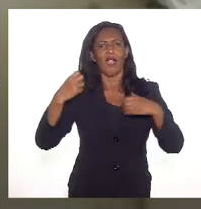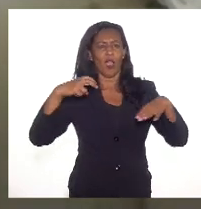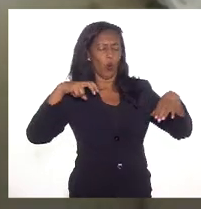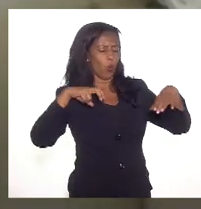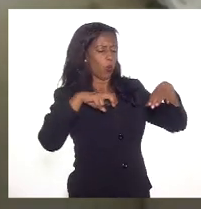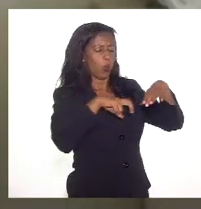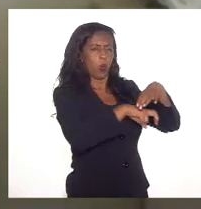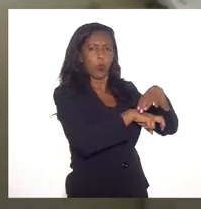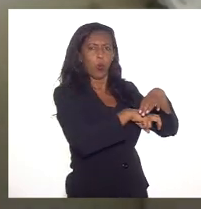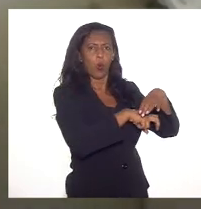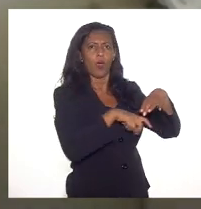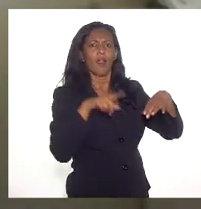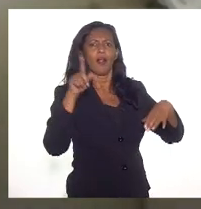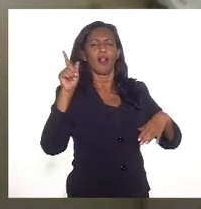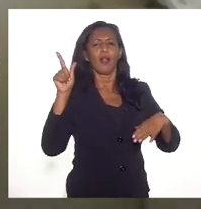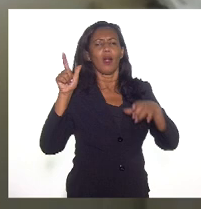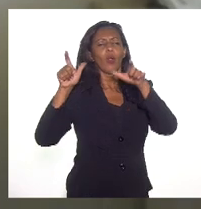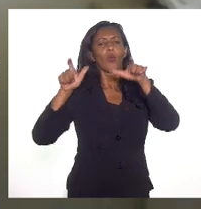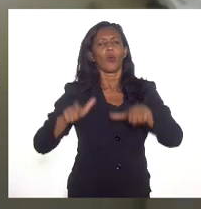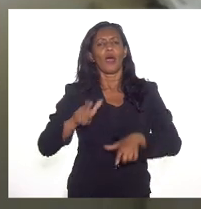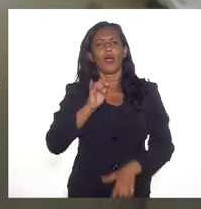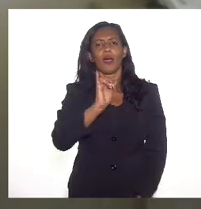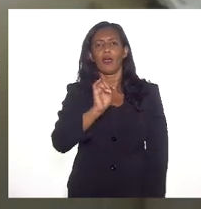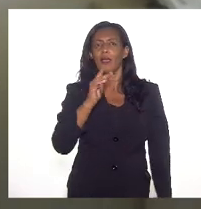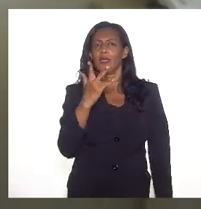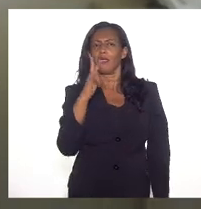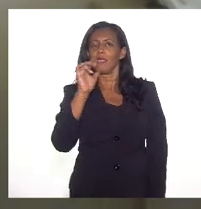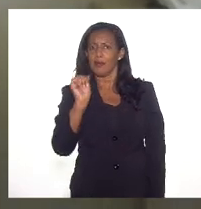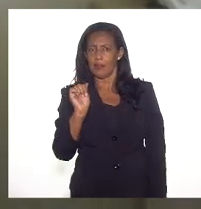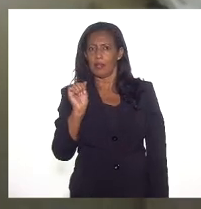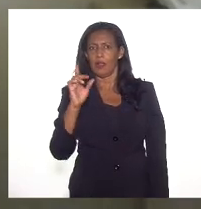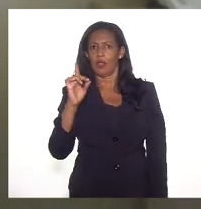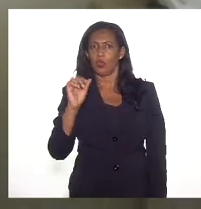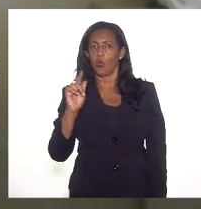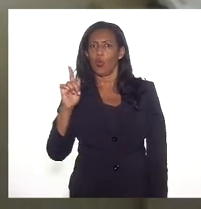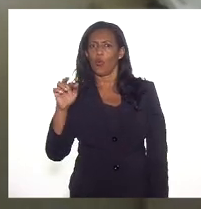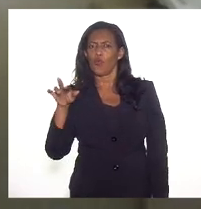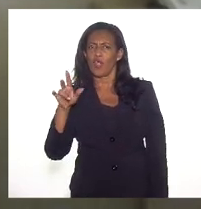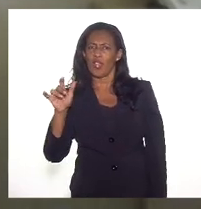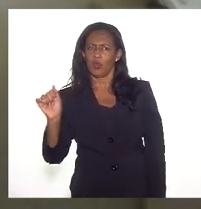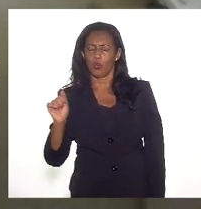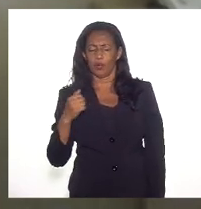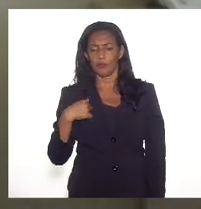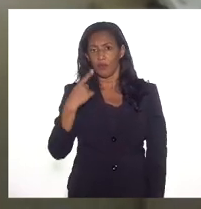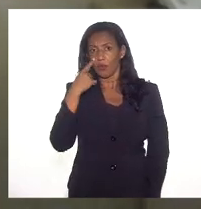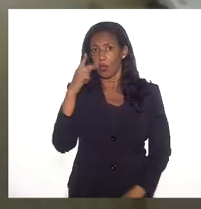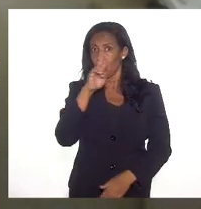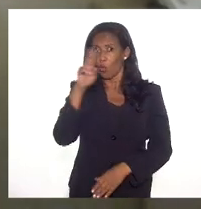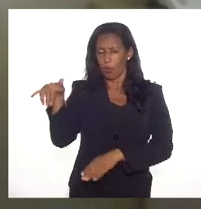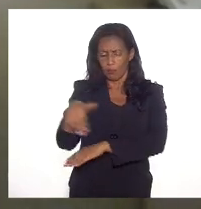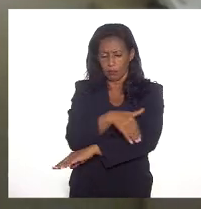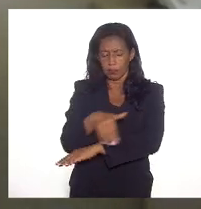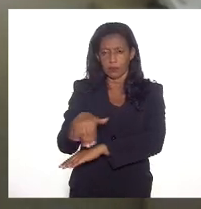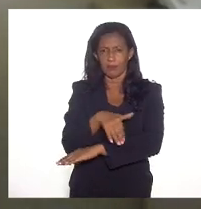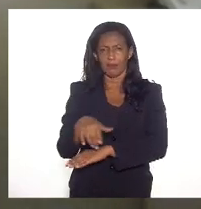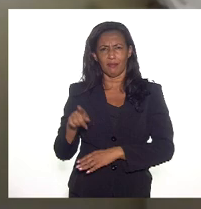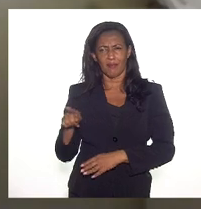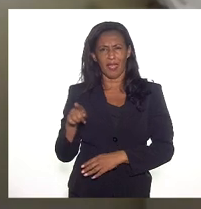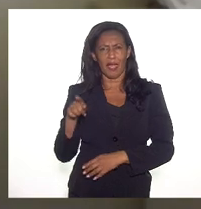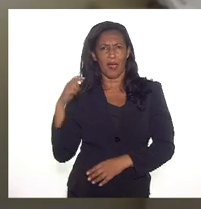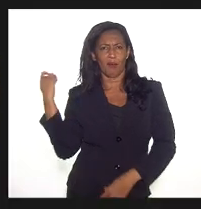num endereço na Ilha do Governador. Eu era bem mais jovem. Aí eu fui verificar que endereço era. Era uma